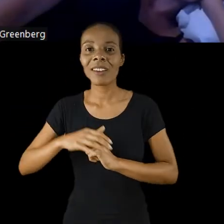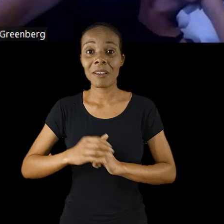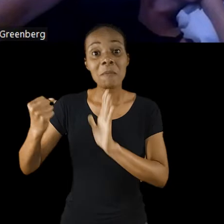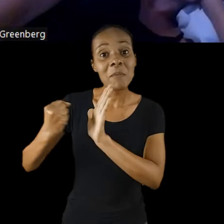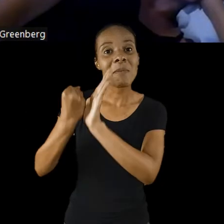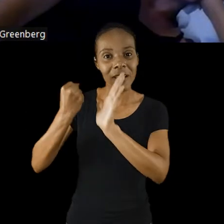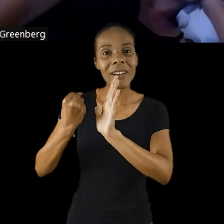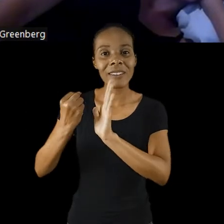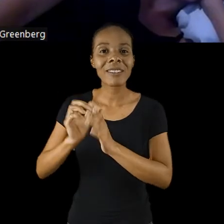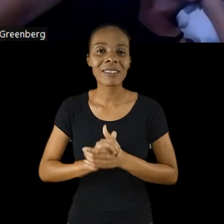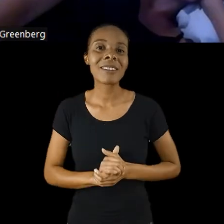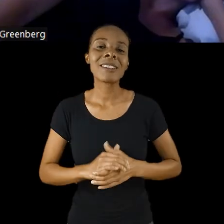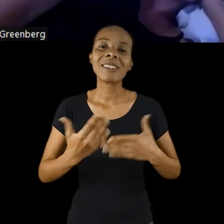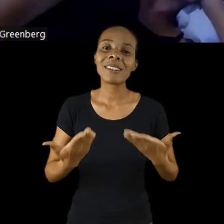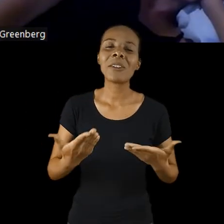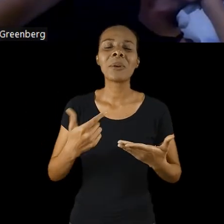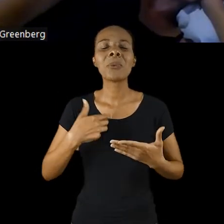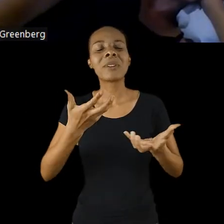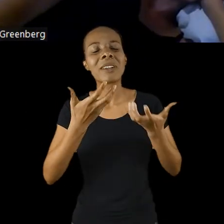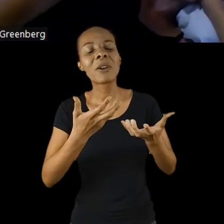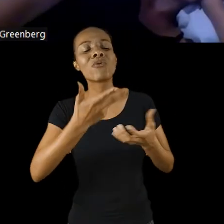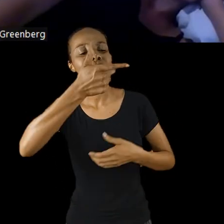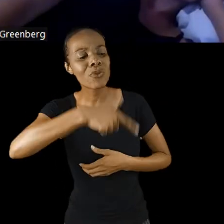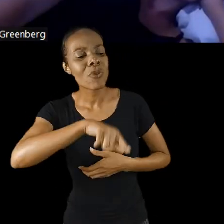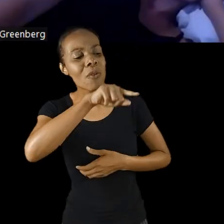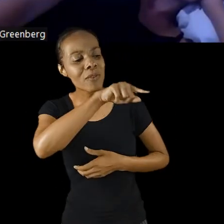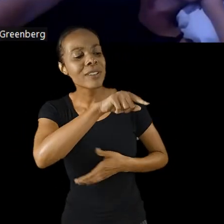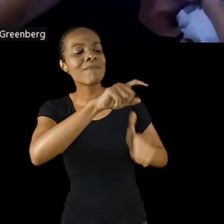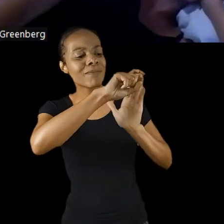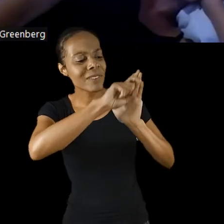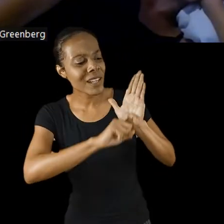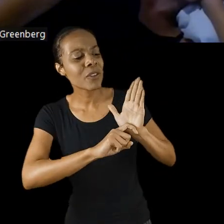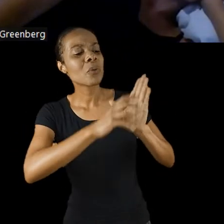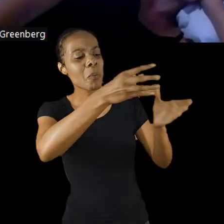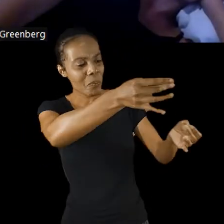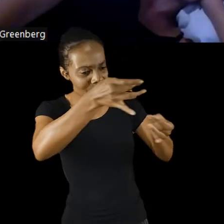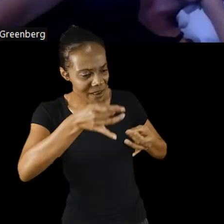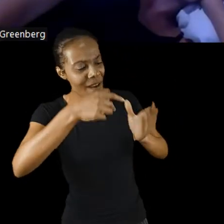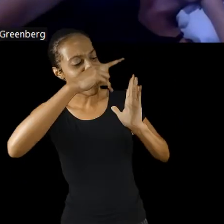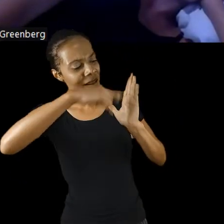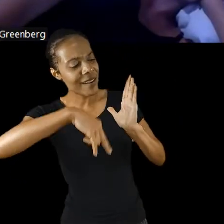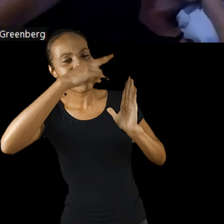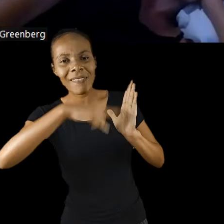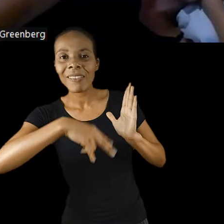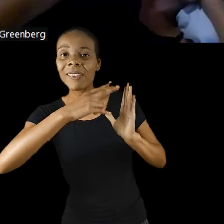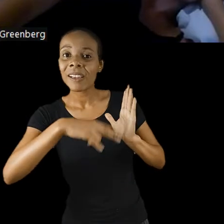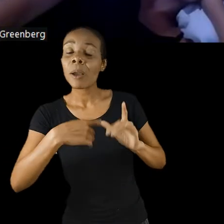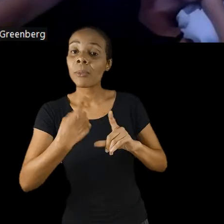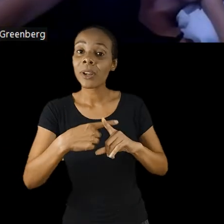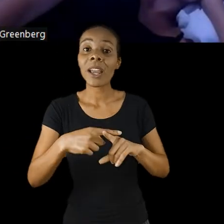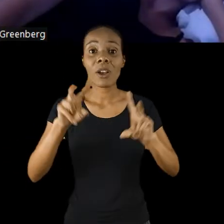quero pegar de novo o texto do jazz e ler, saca? Eu acho que é um pouco sobre